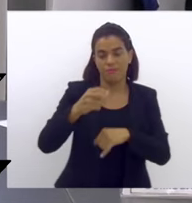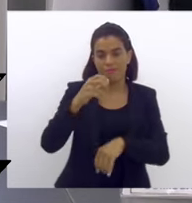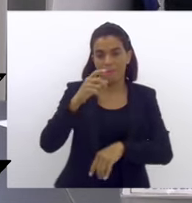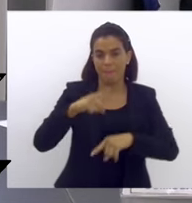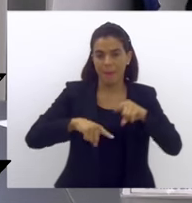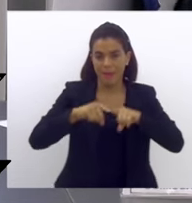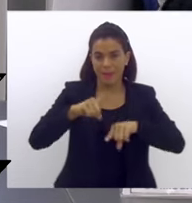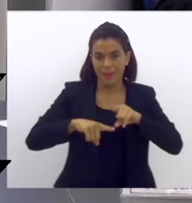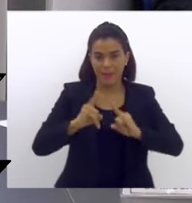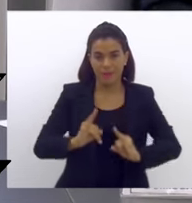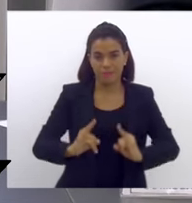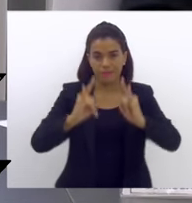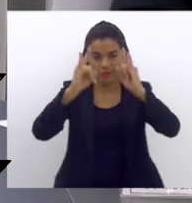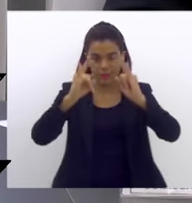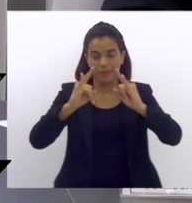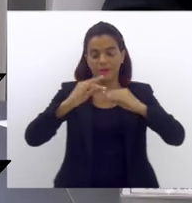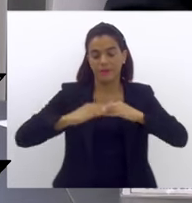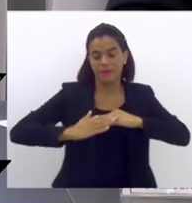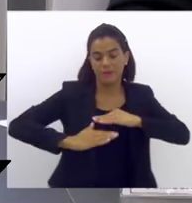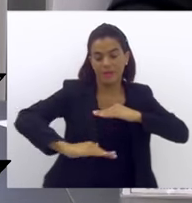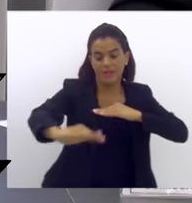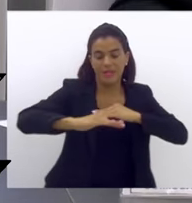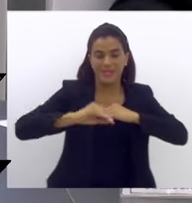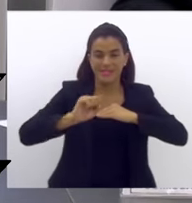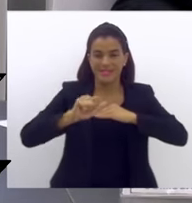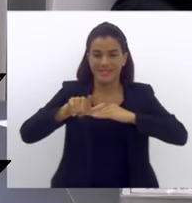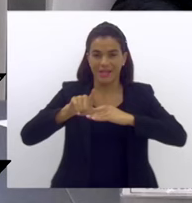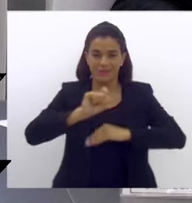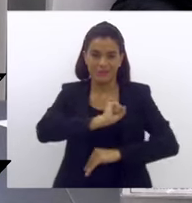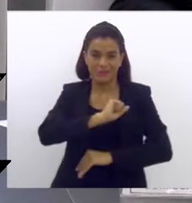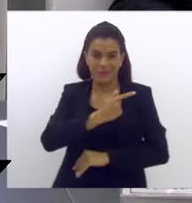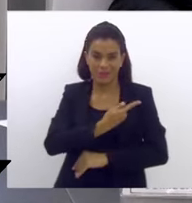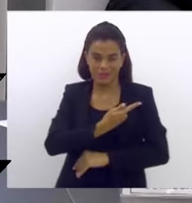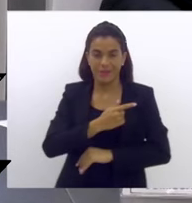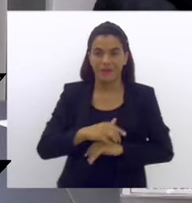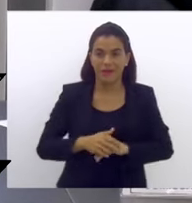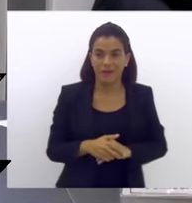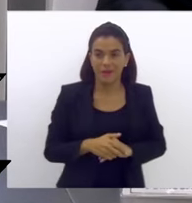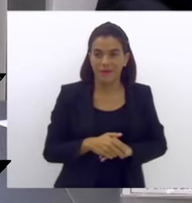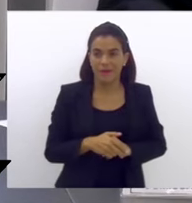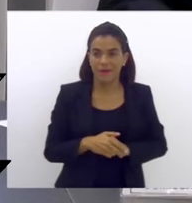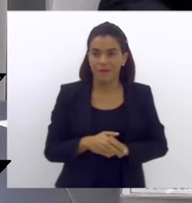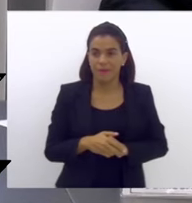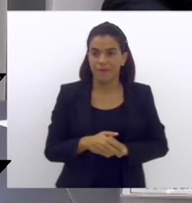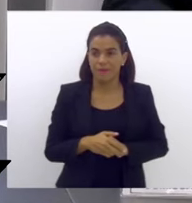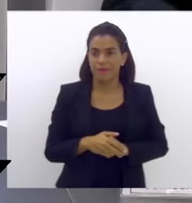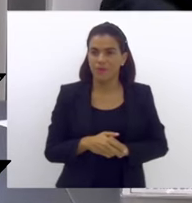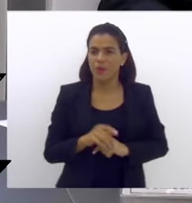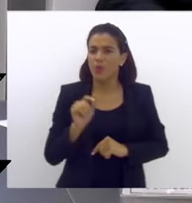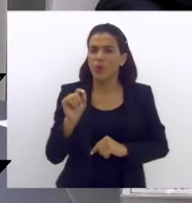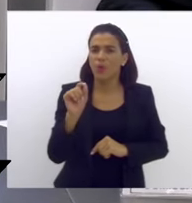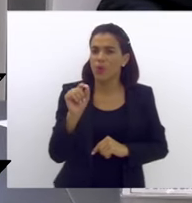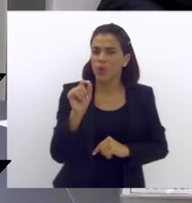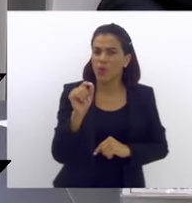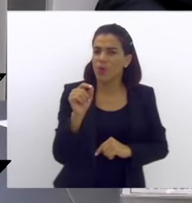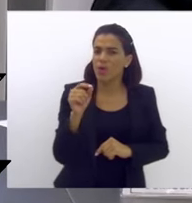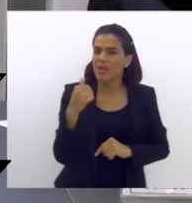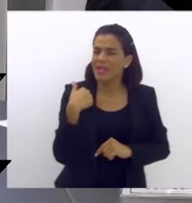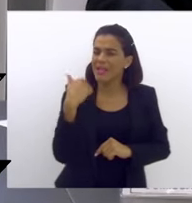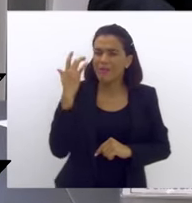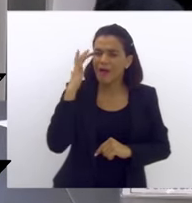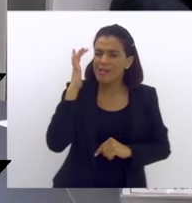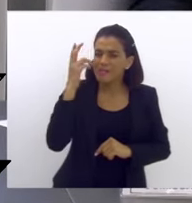tapete de sal de São Gonçalo parecer é pela juridicidade em discussão por que que eu não ten por que que eu tenho a